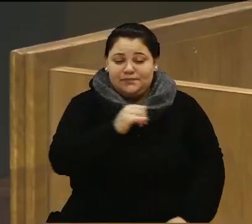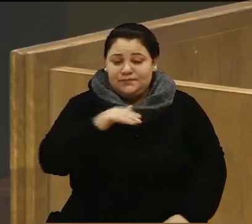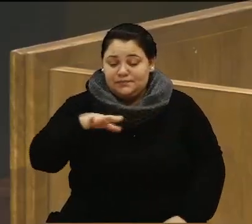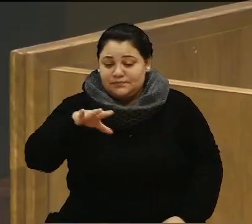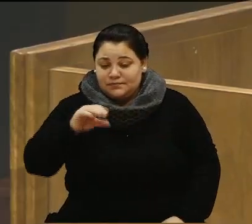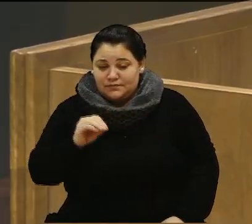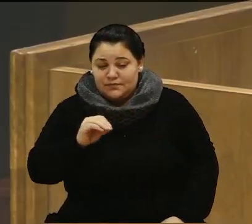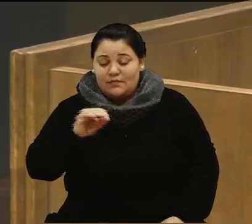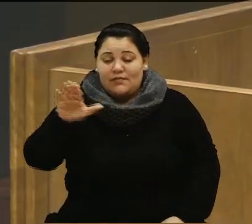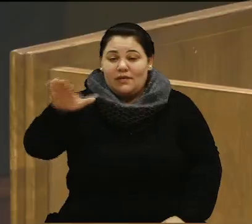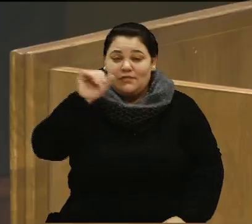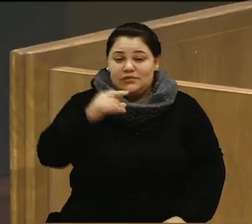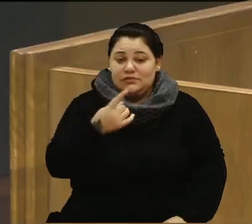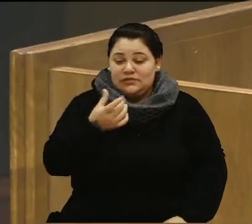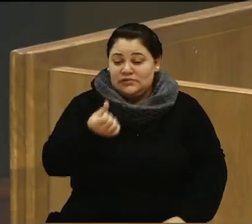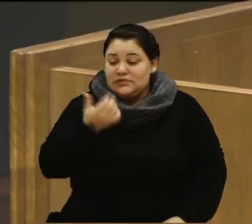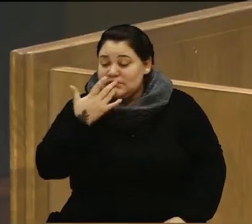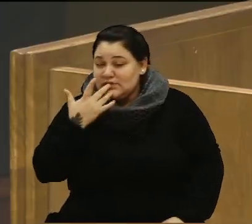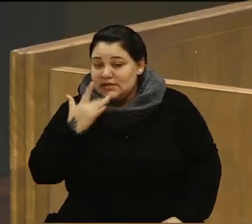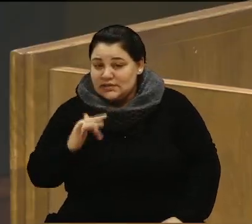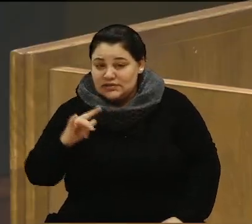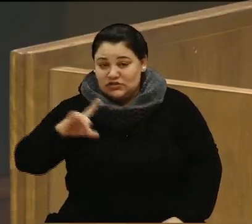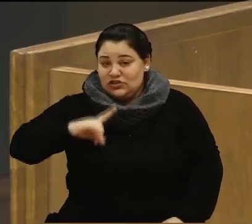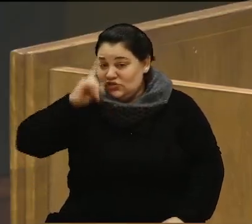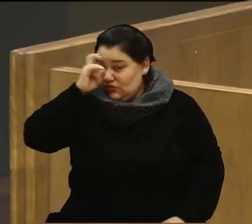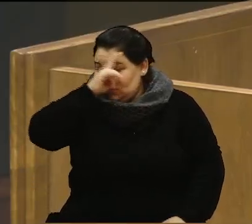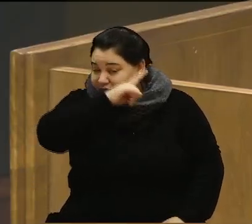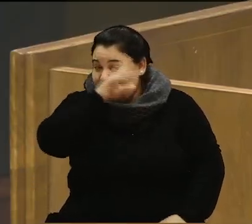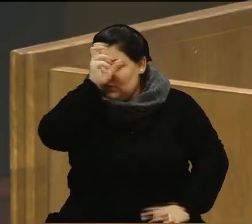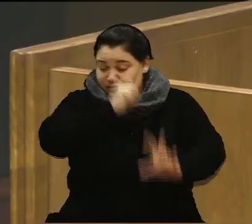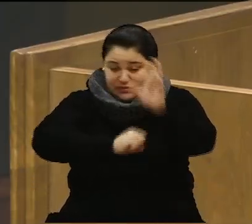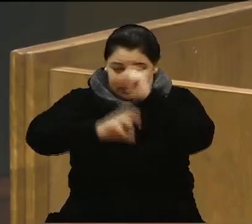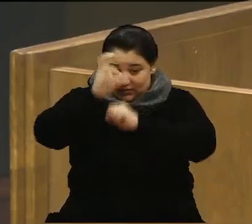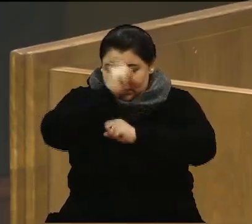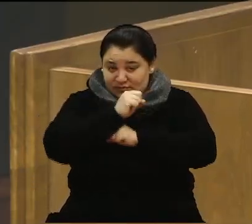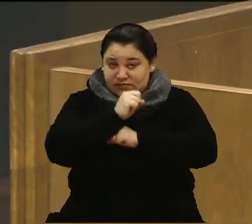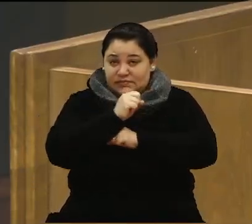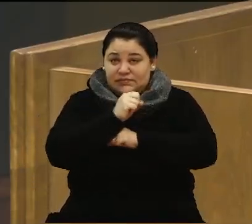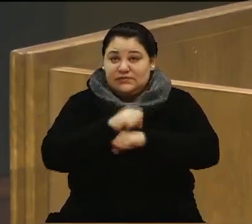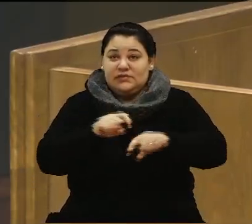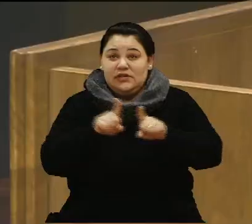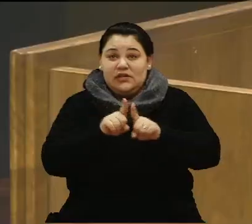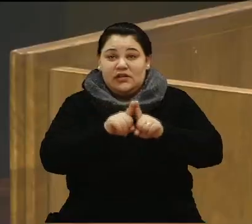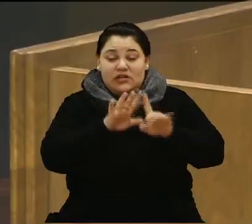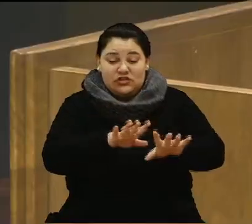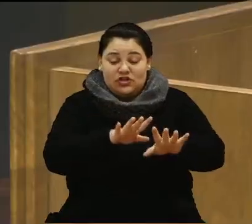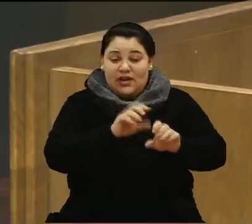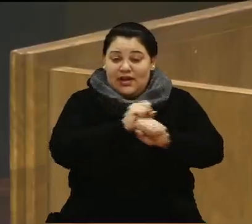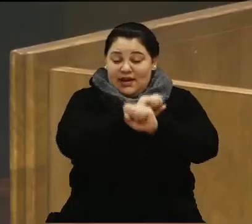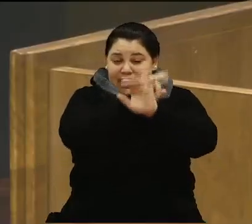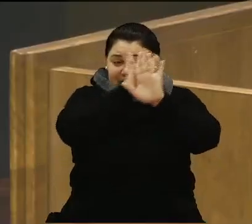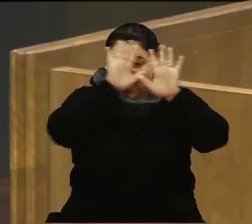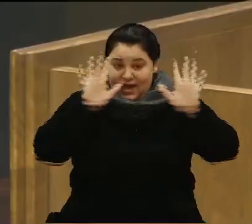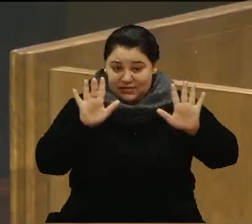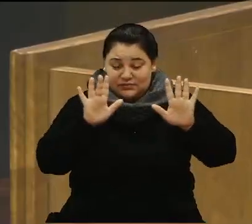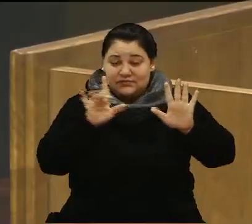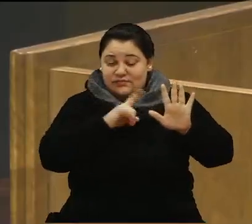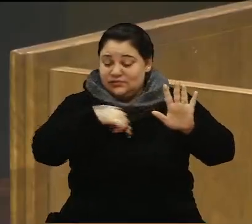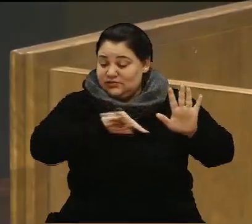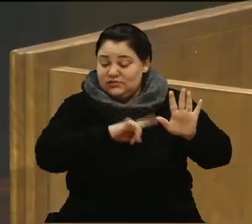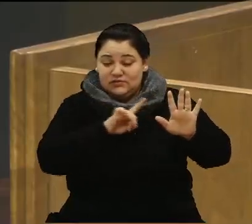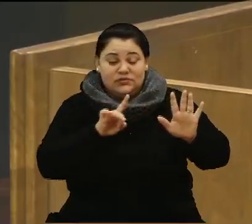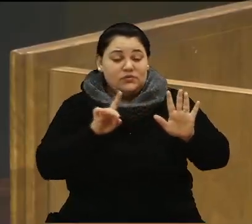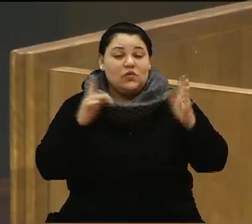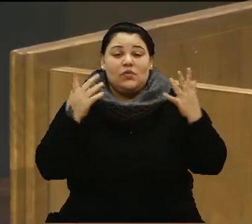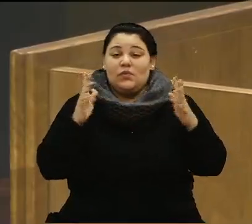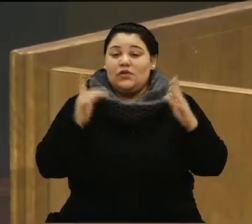16 crianças com déficit de aprendizagem. Então, deixar bem claro que não estamos comemorando